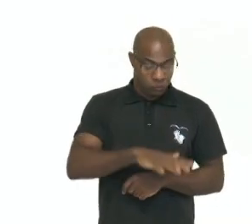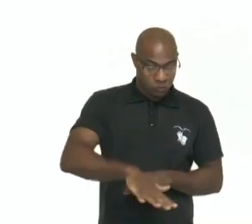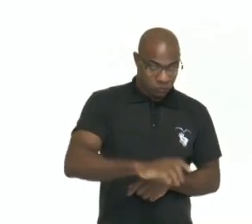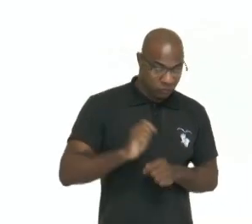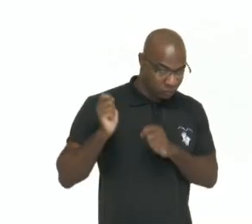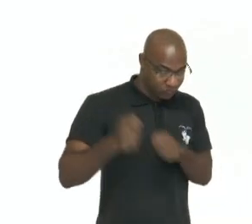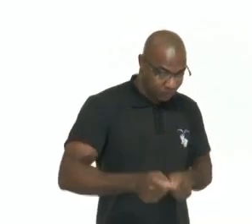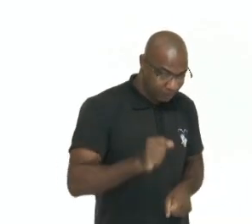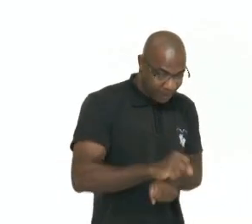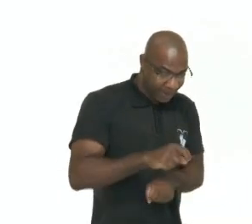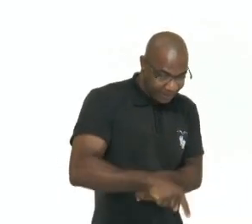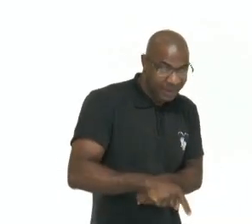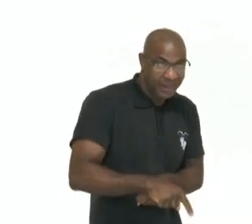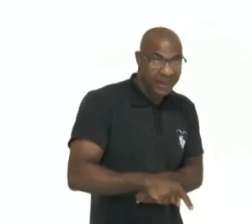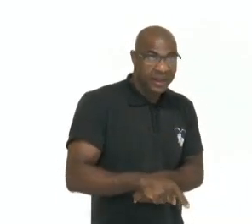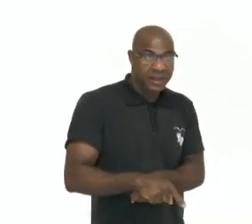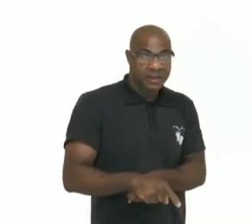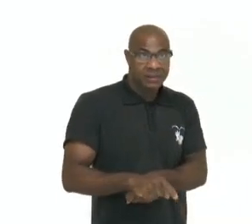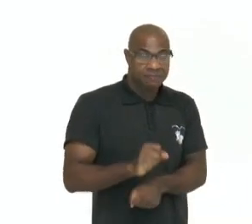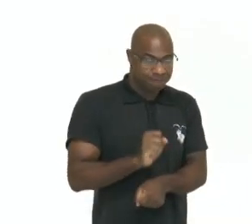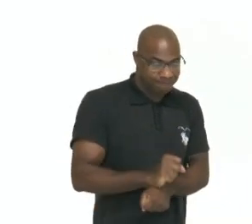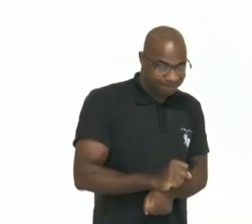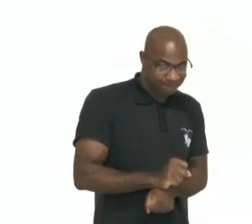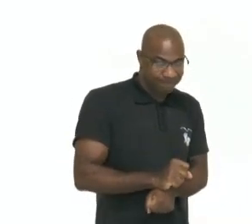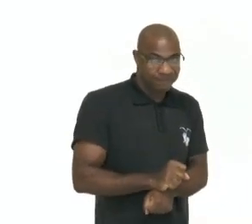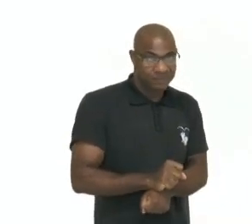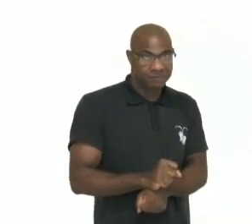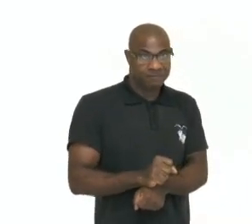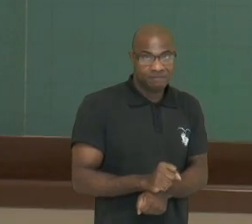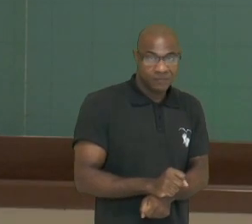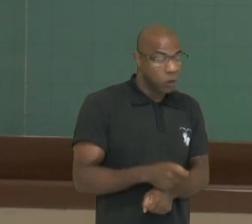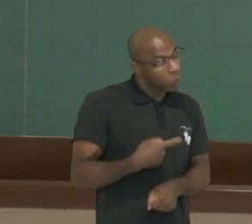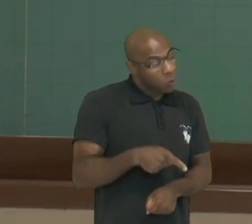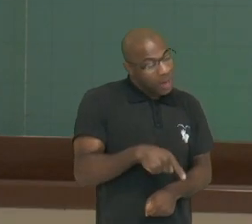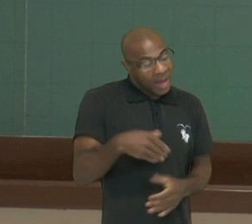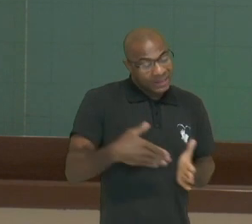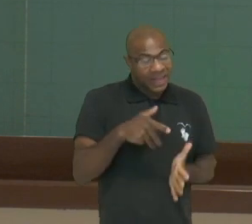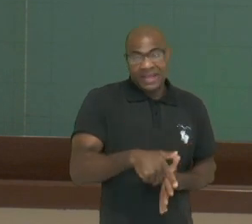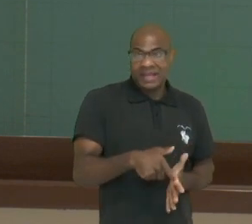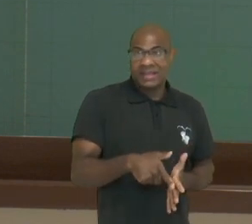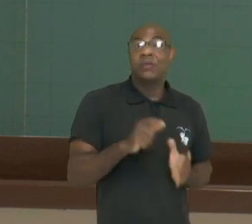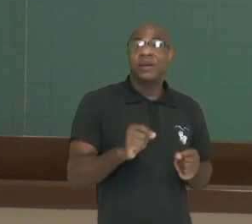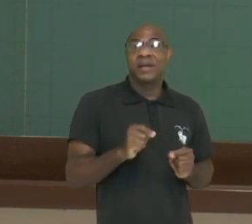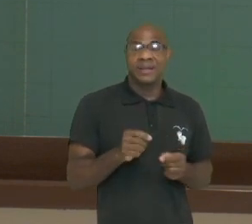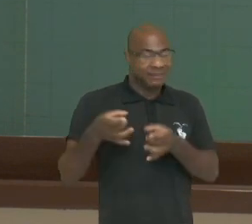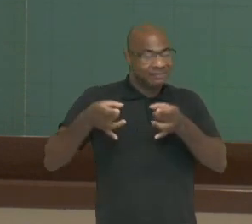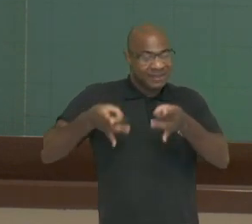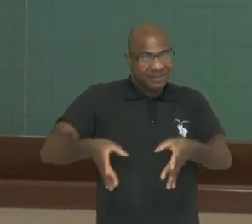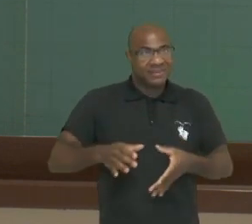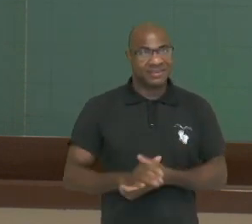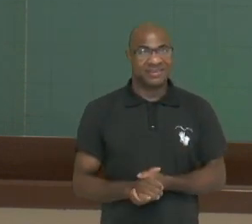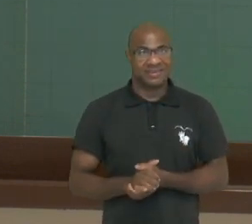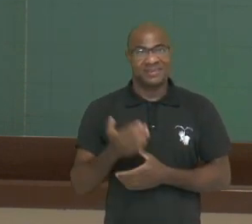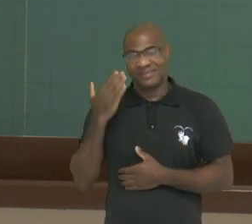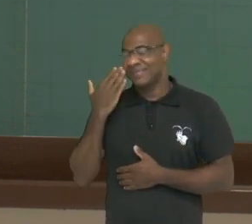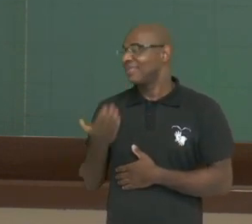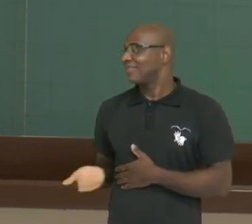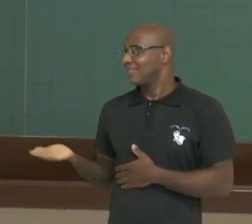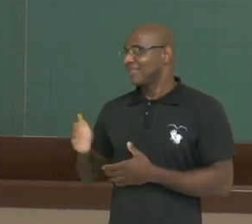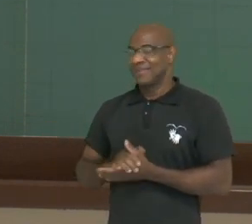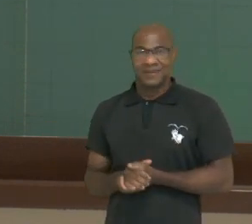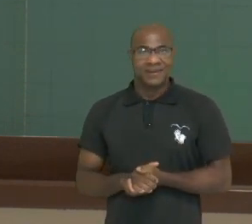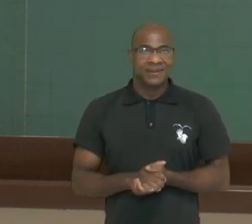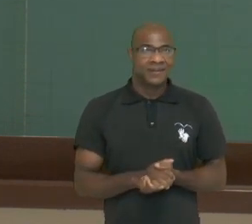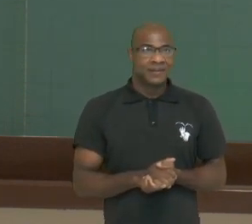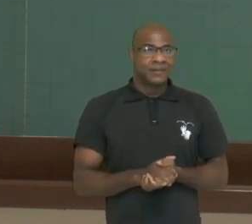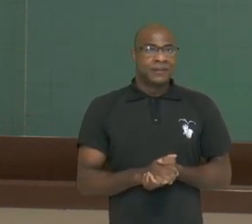O objetivo é imobilizar o oponente ou forçá-lo a desistir. Quem respondeu isso, ou mais ou menos isso, com